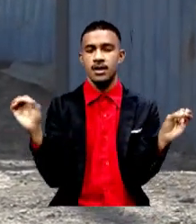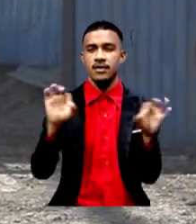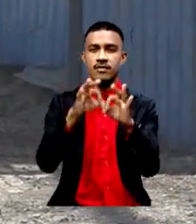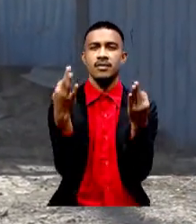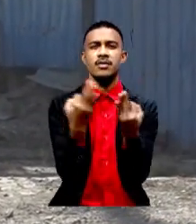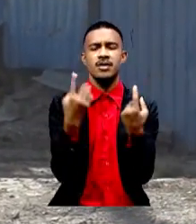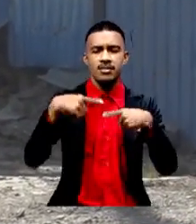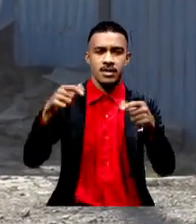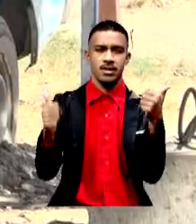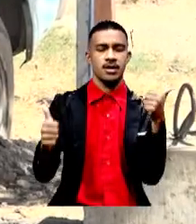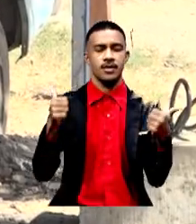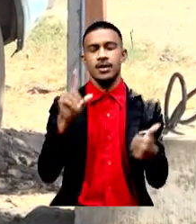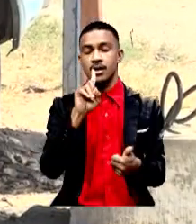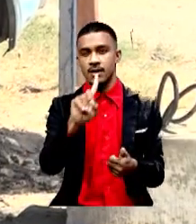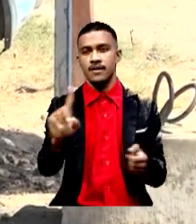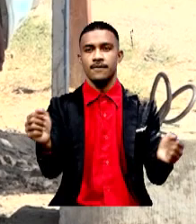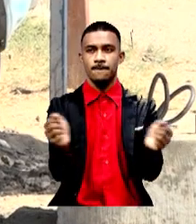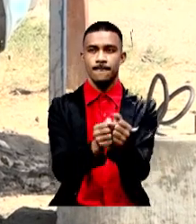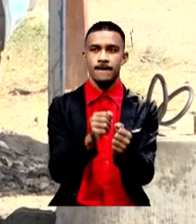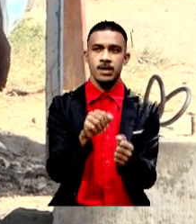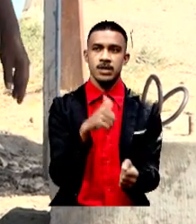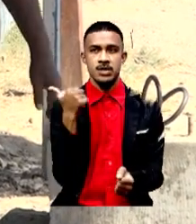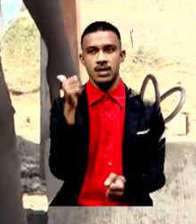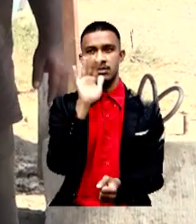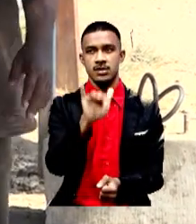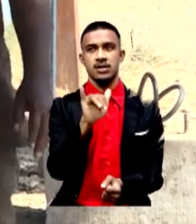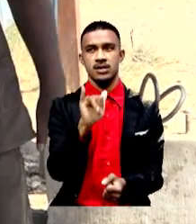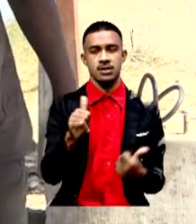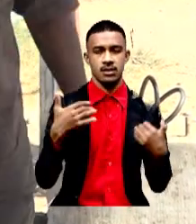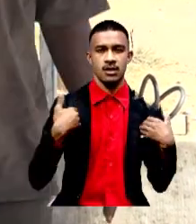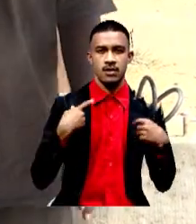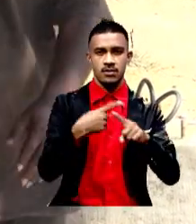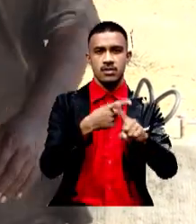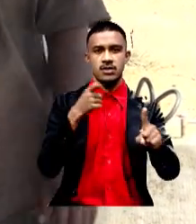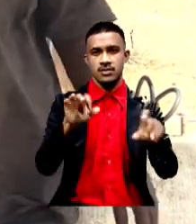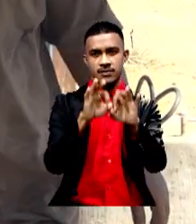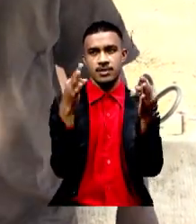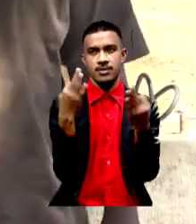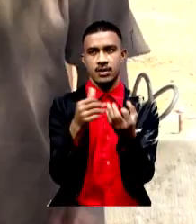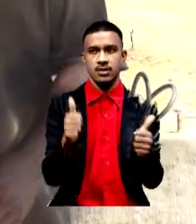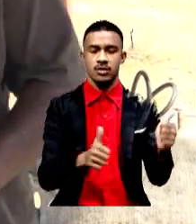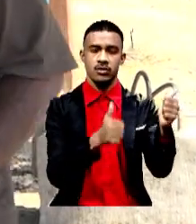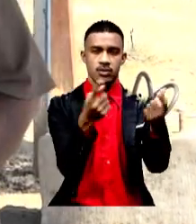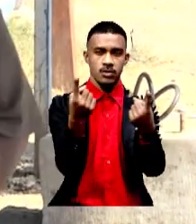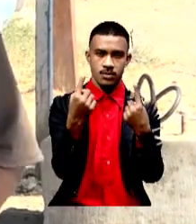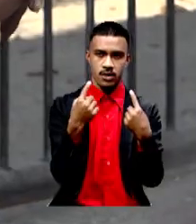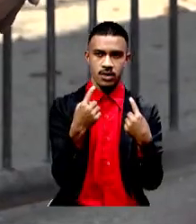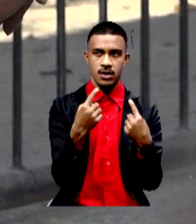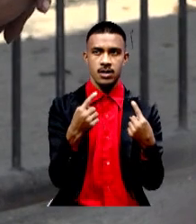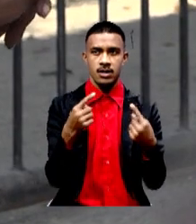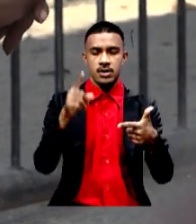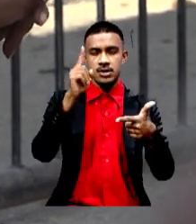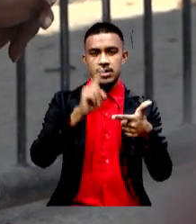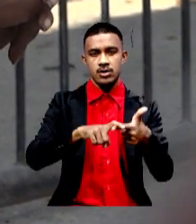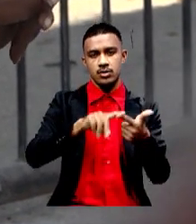né vida né balum sim ia acompanhamento de família tu ir mais segundo